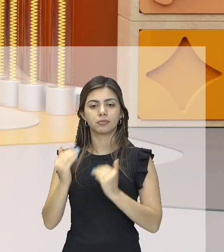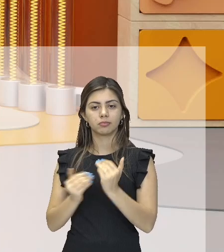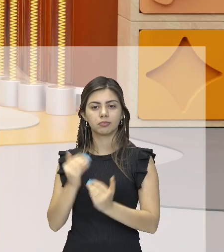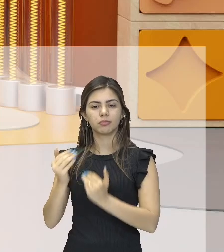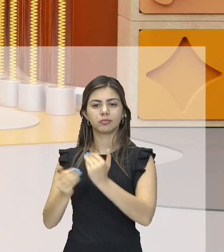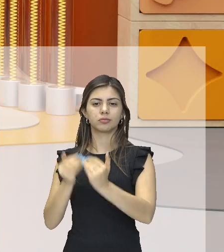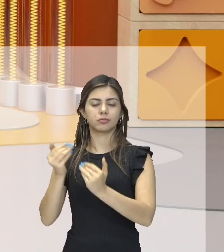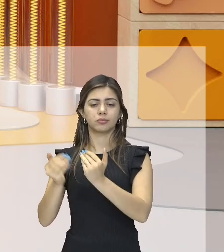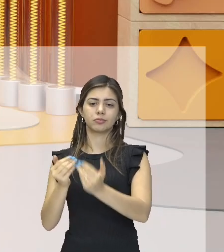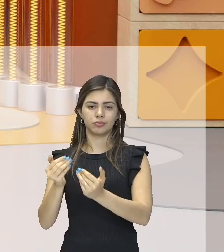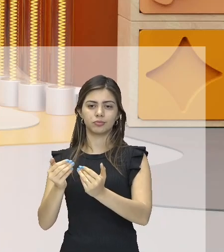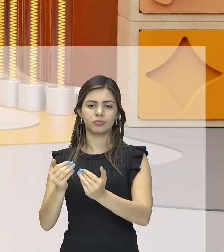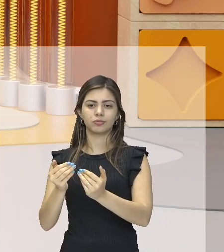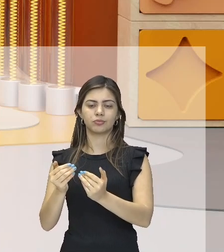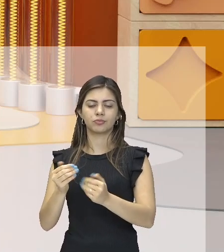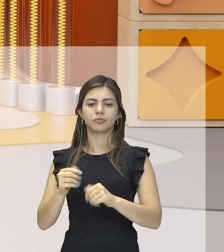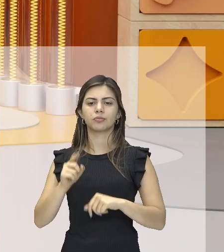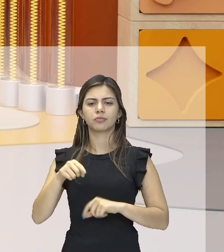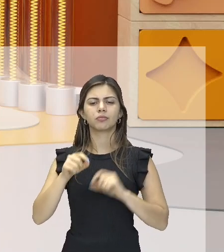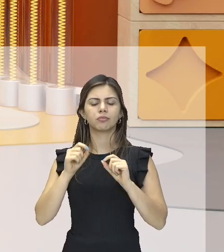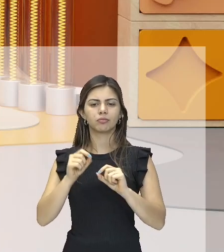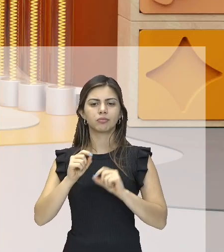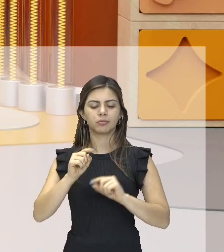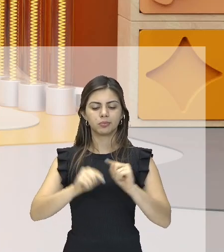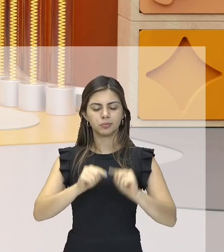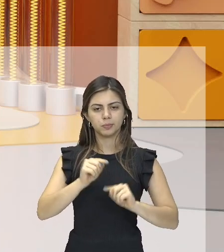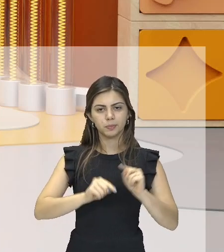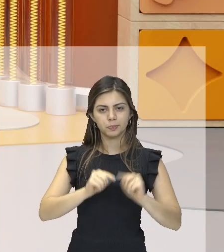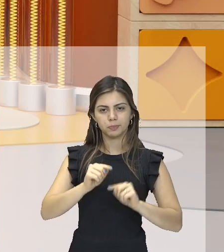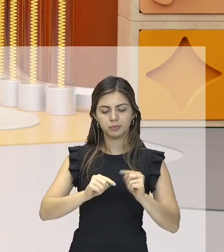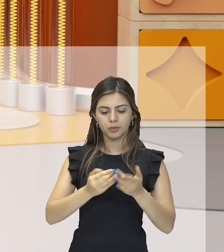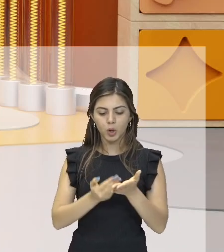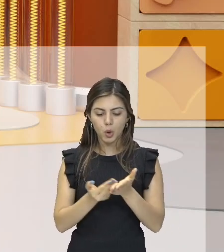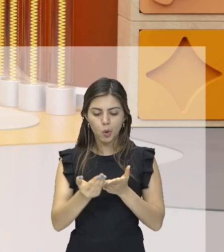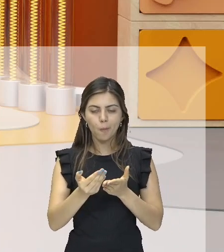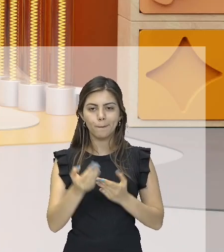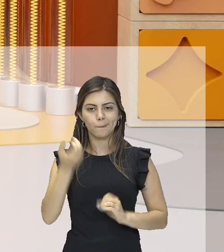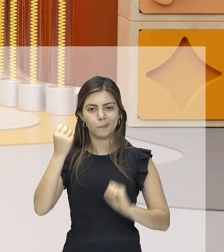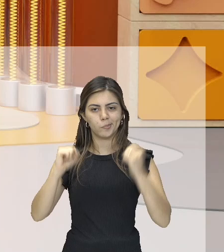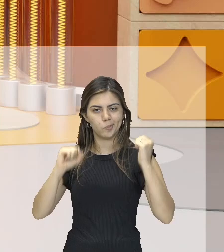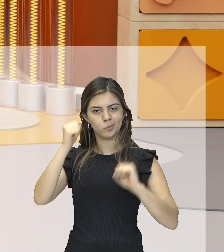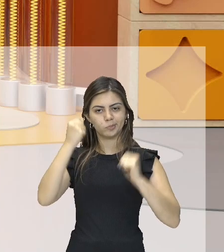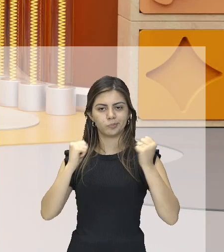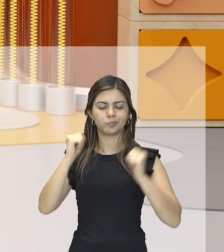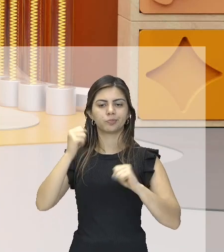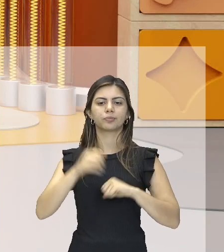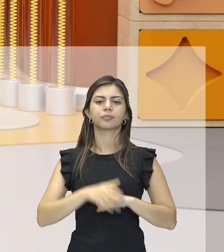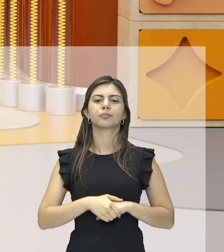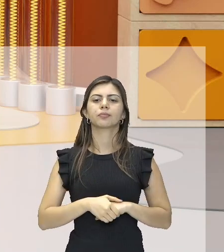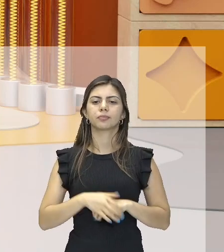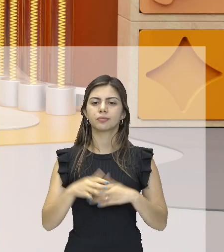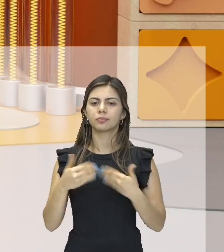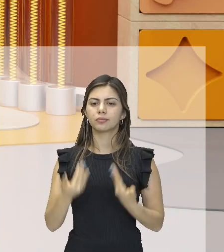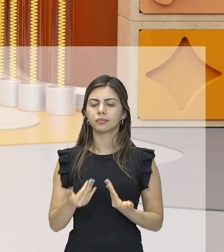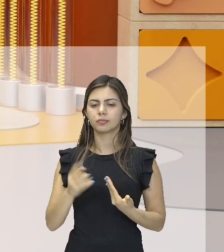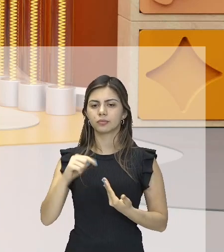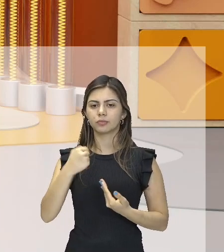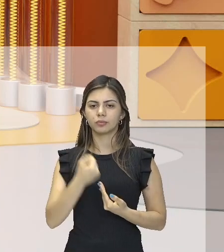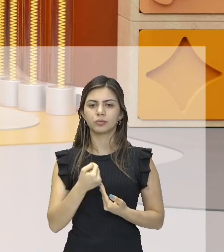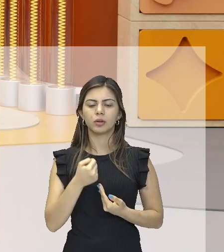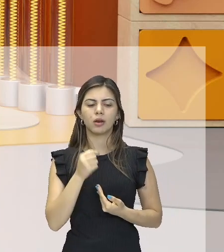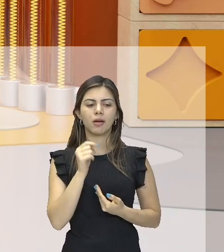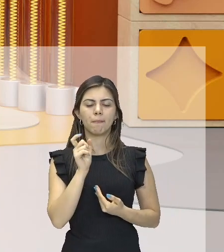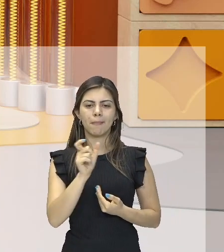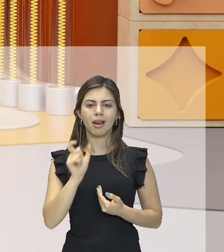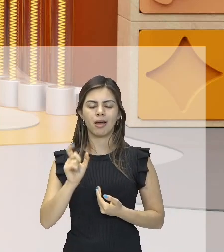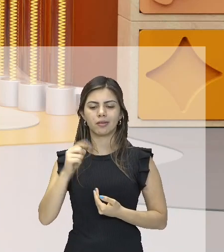das manufaturas, que é justamente ali o embrião das indústrias. Cada termo que nós utilizamos